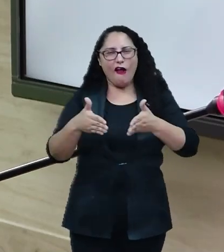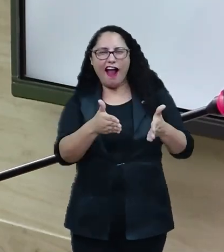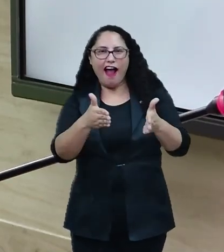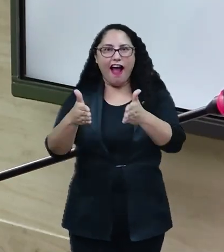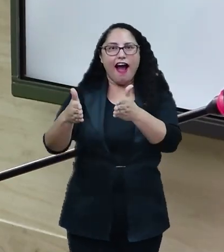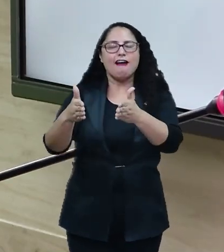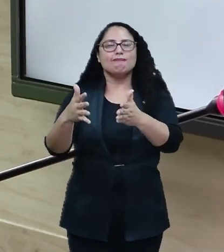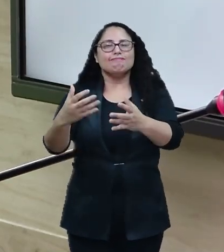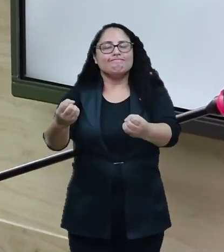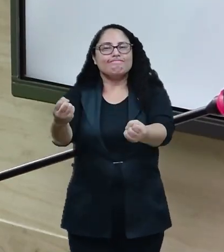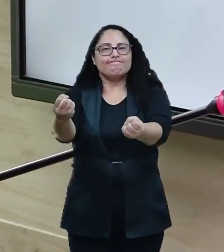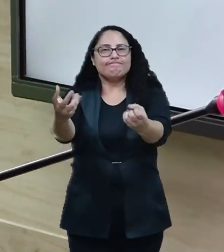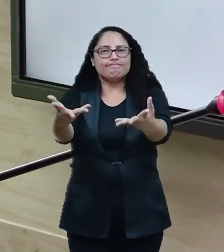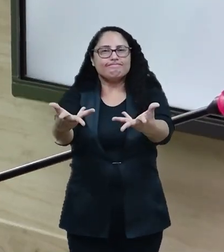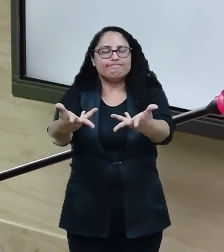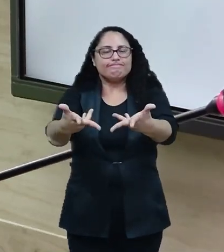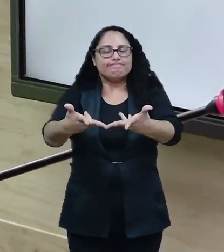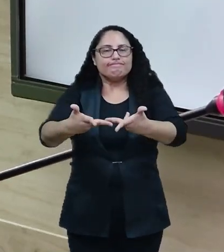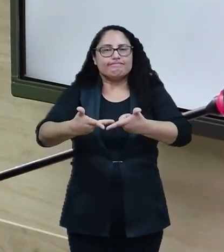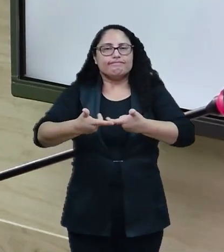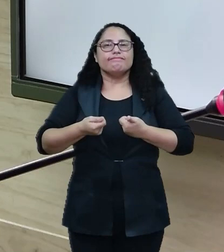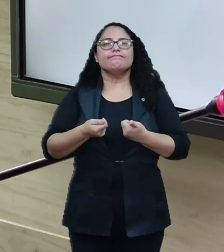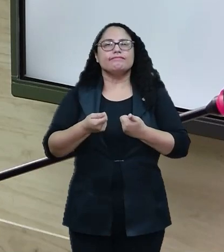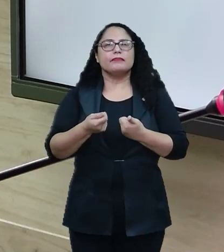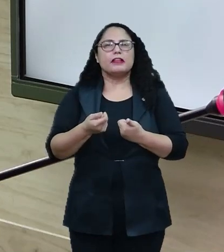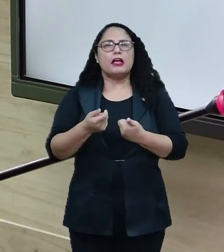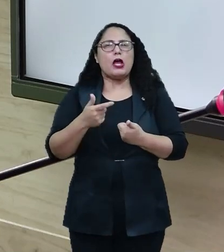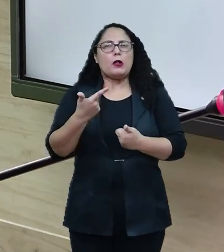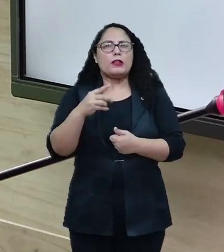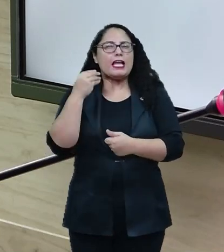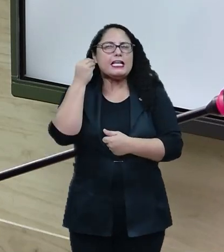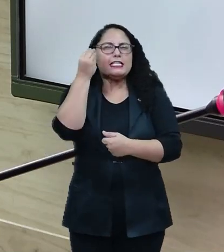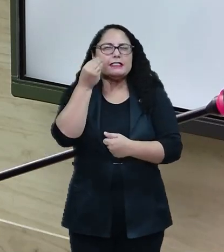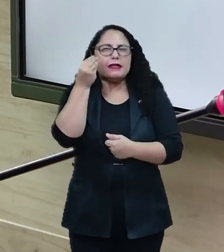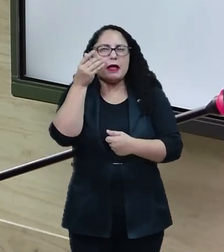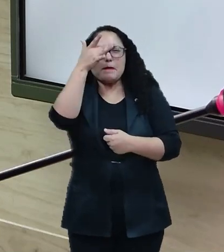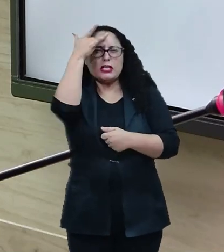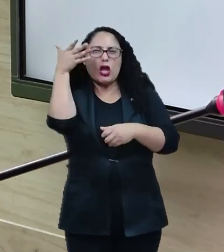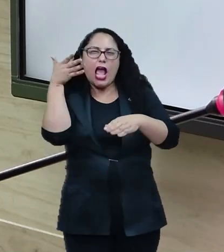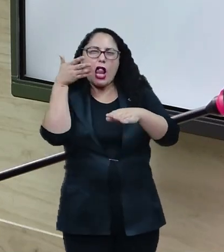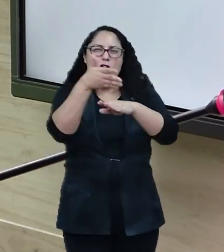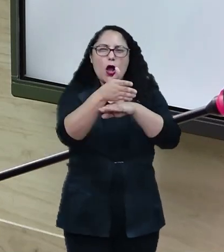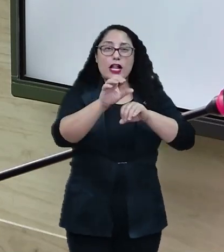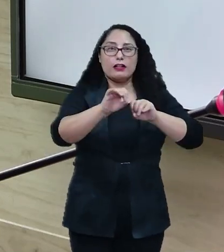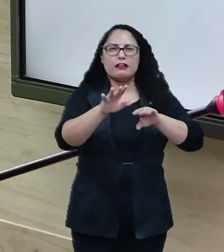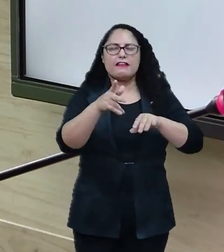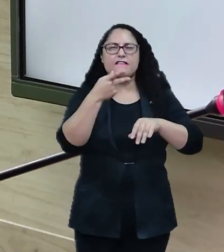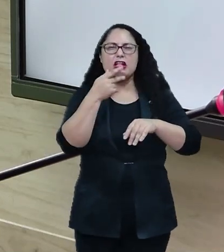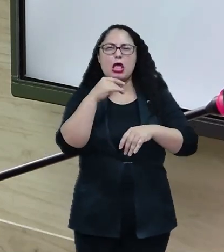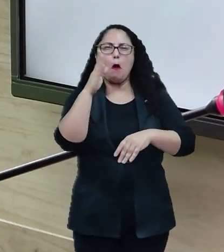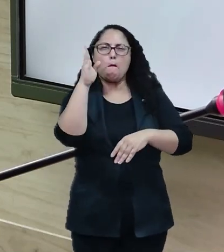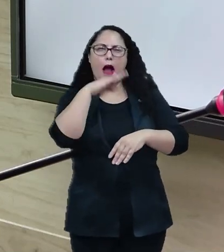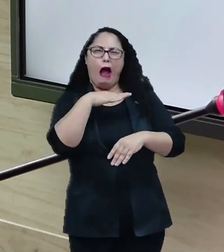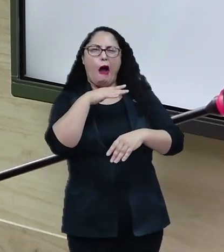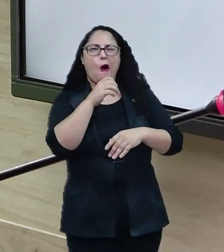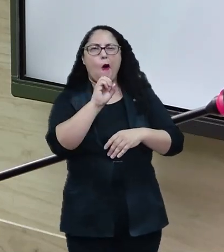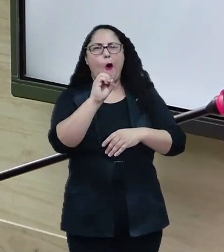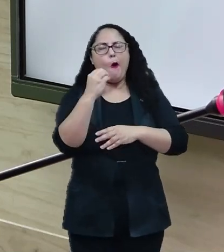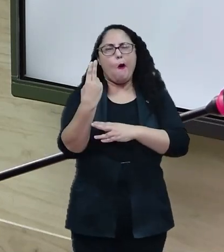caminho virtuoso, né, e que eu não tenho experiência de quem tenha entrado na educação tenha se dado mal, assim, né, ou